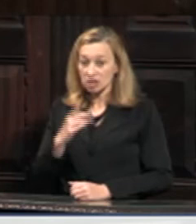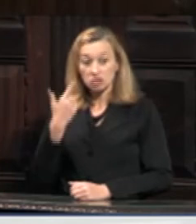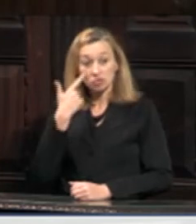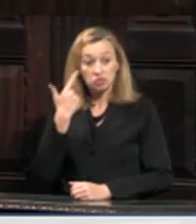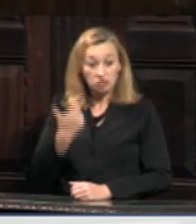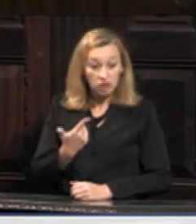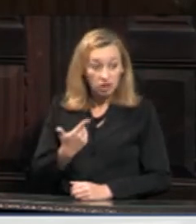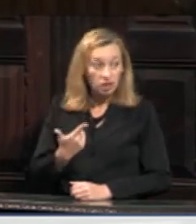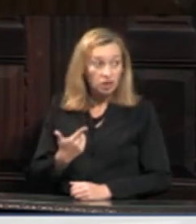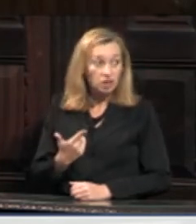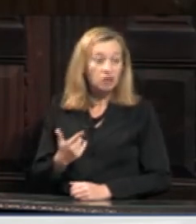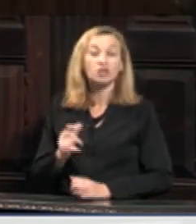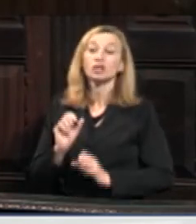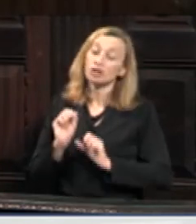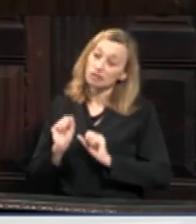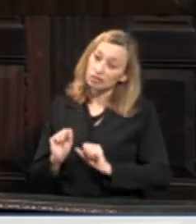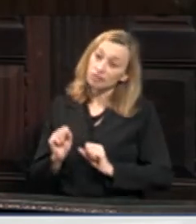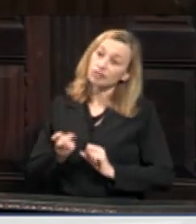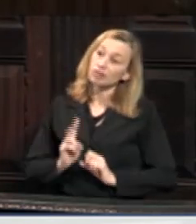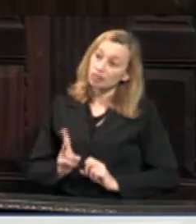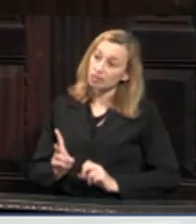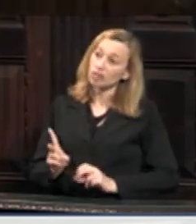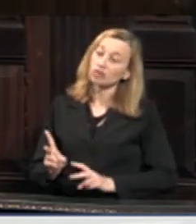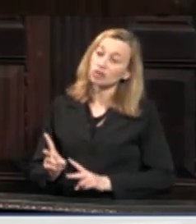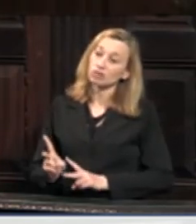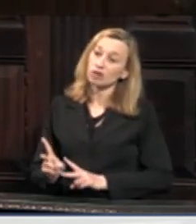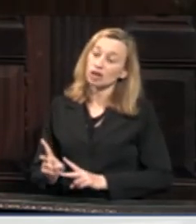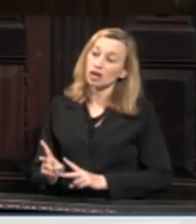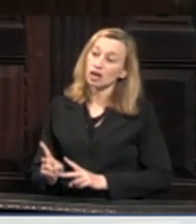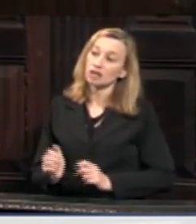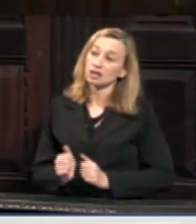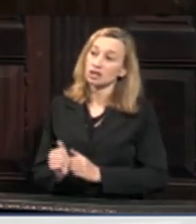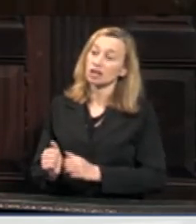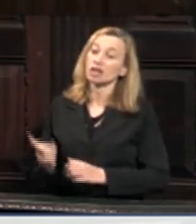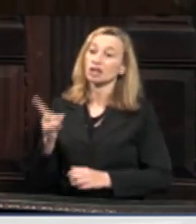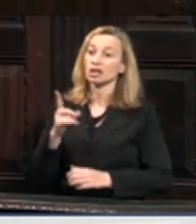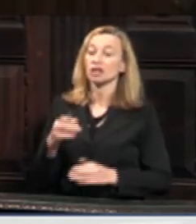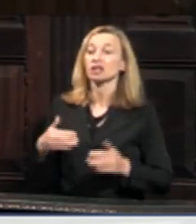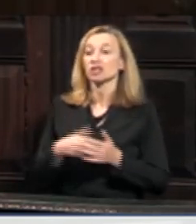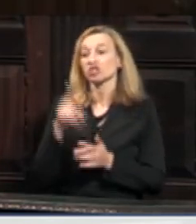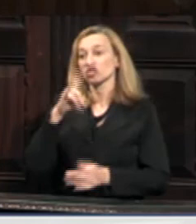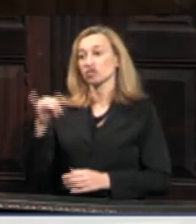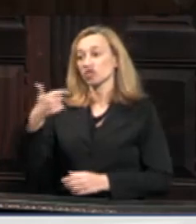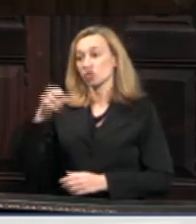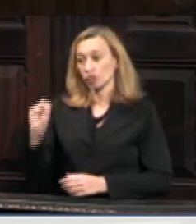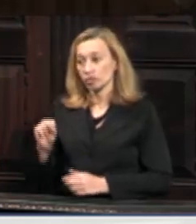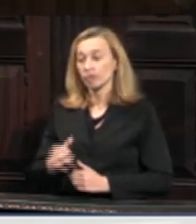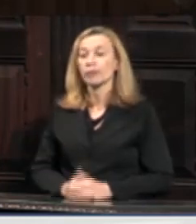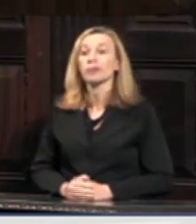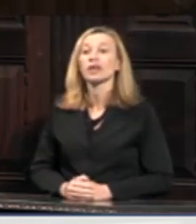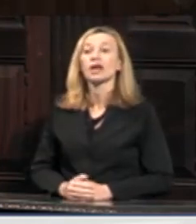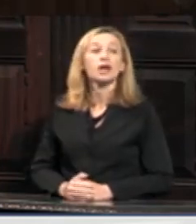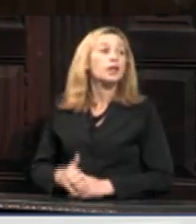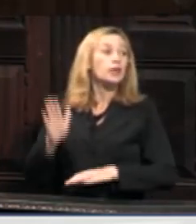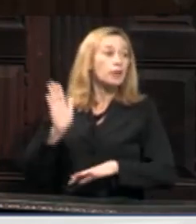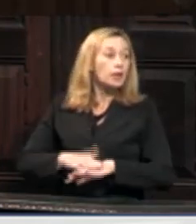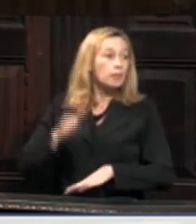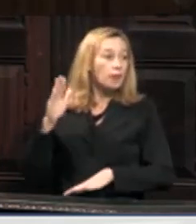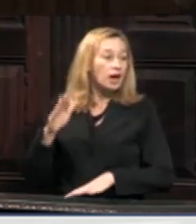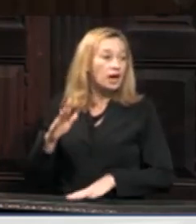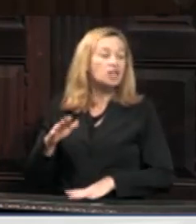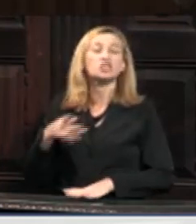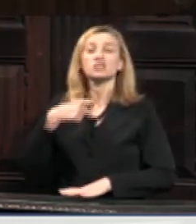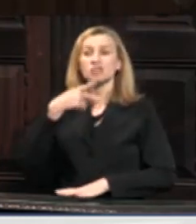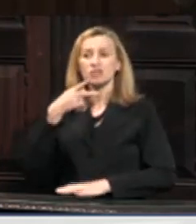a qual terá que discernir e decidir no próximo dia 28. E mais, disse ao microfone de parte e volto